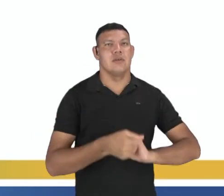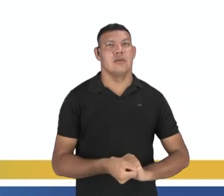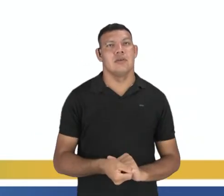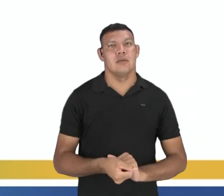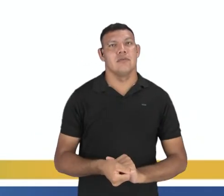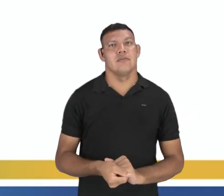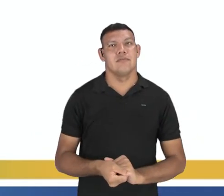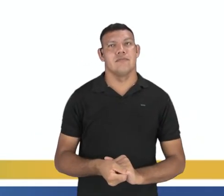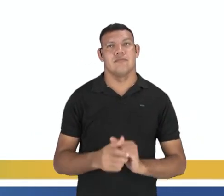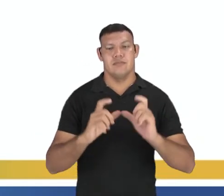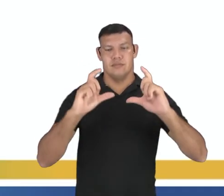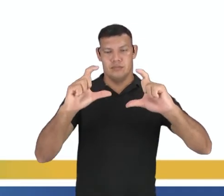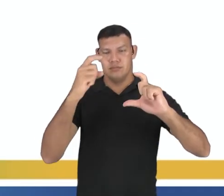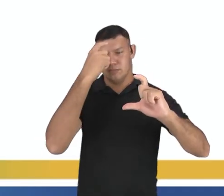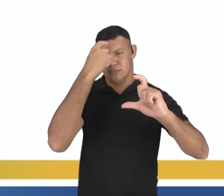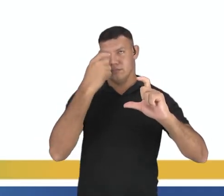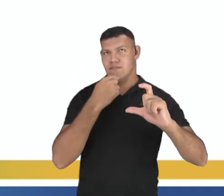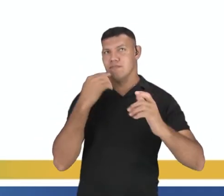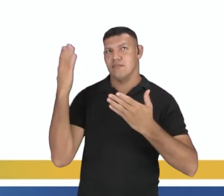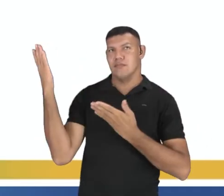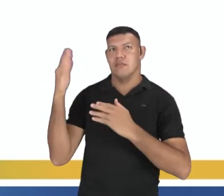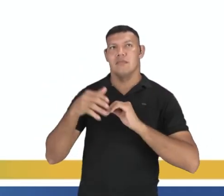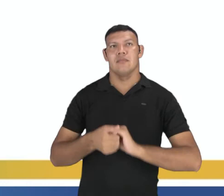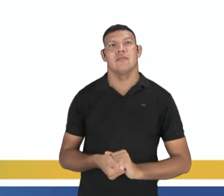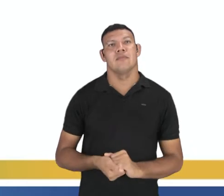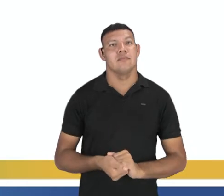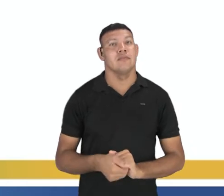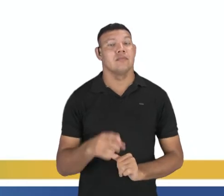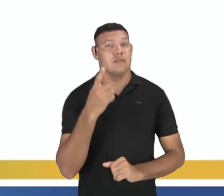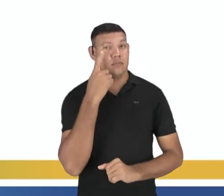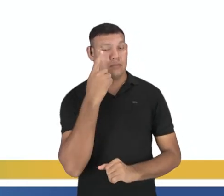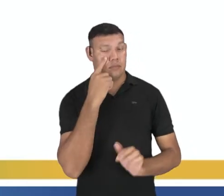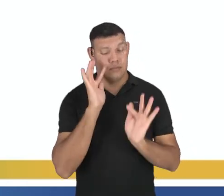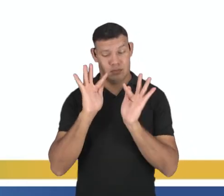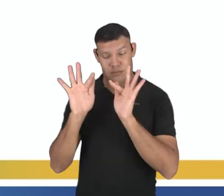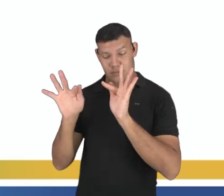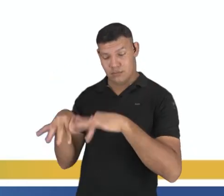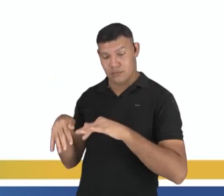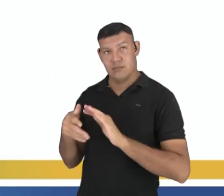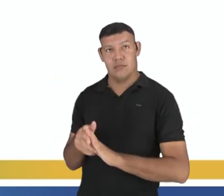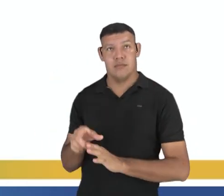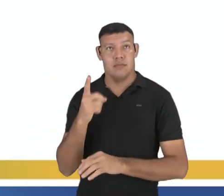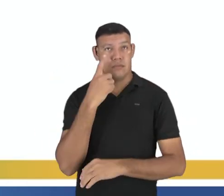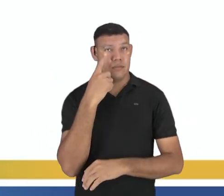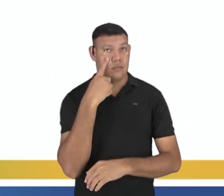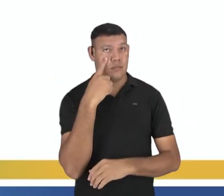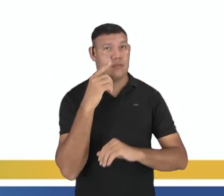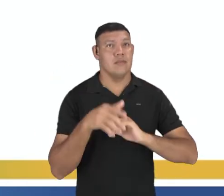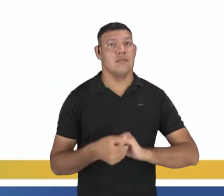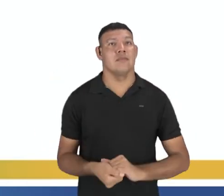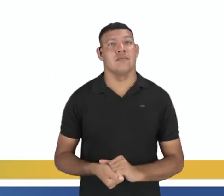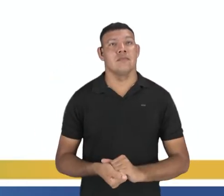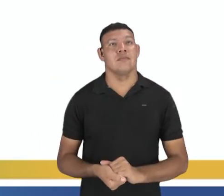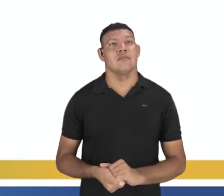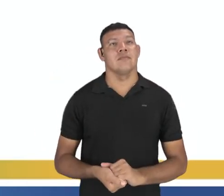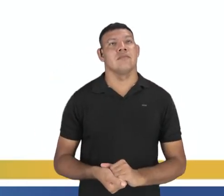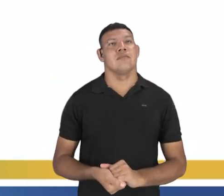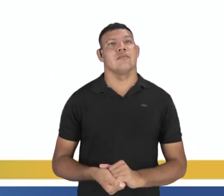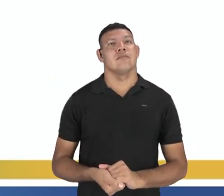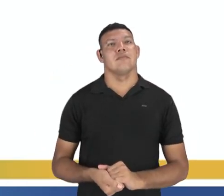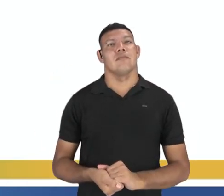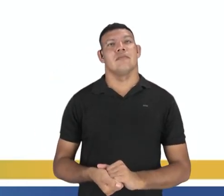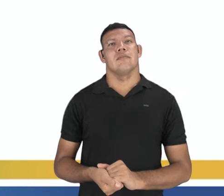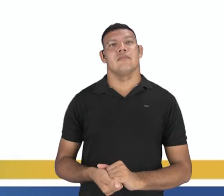um disco de vinil é bom pra finalizar quero que vocês observam essa imagem aí nós